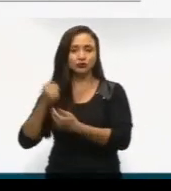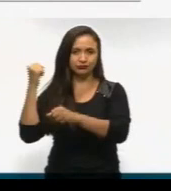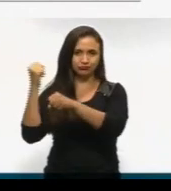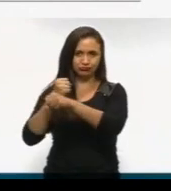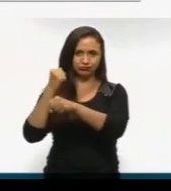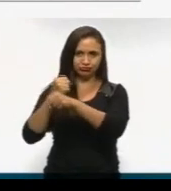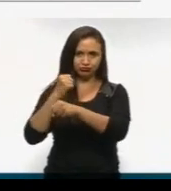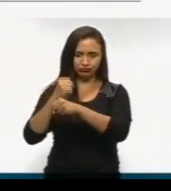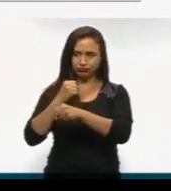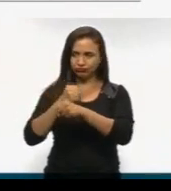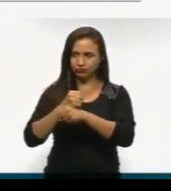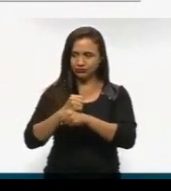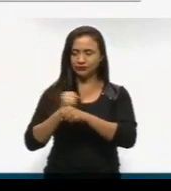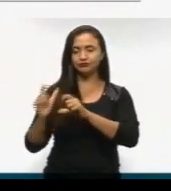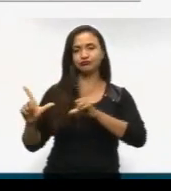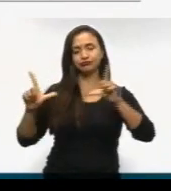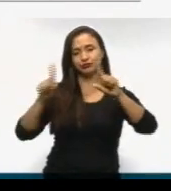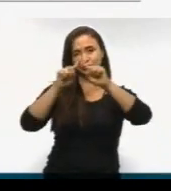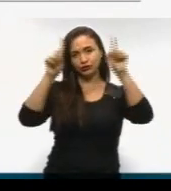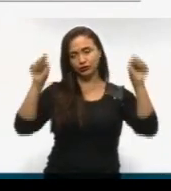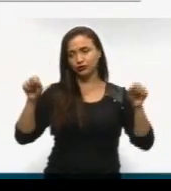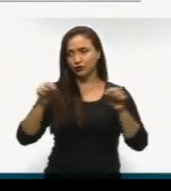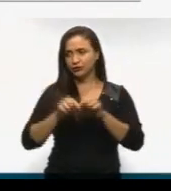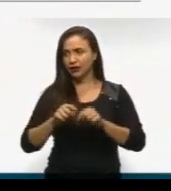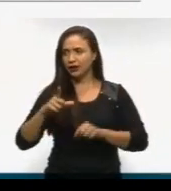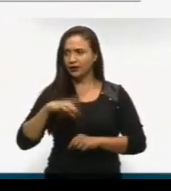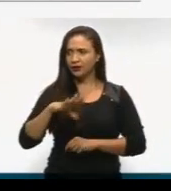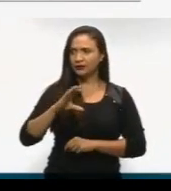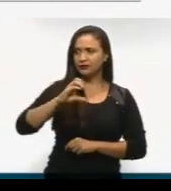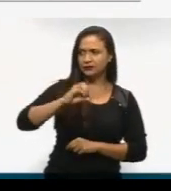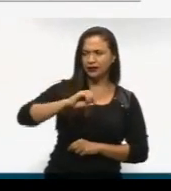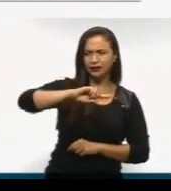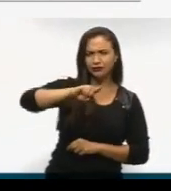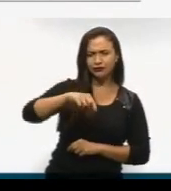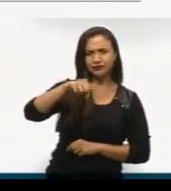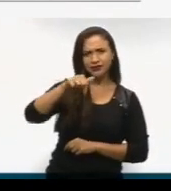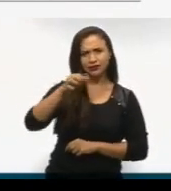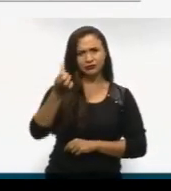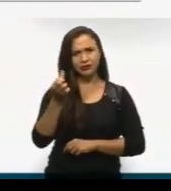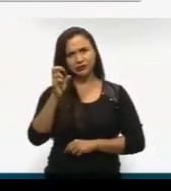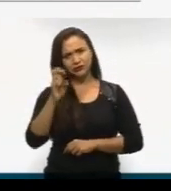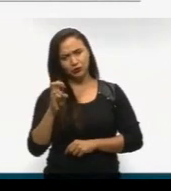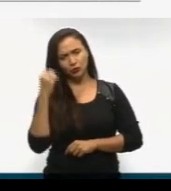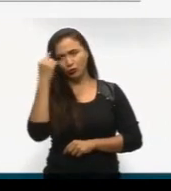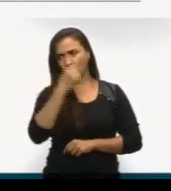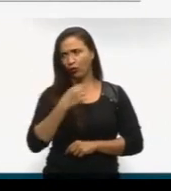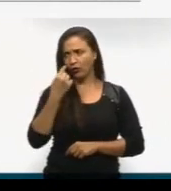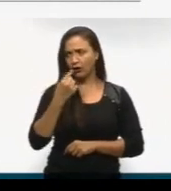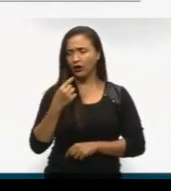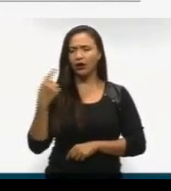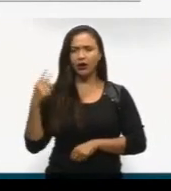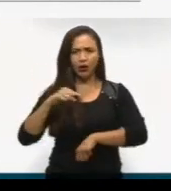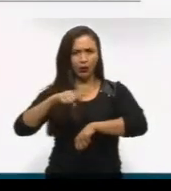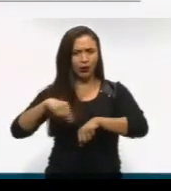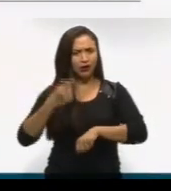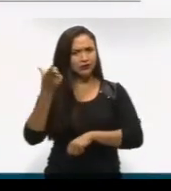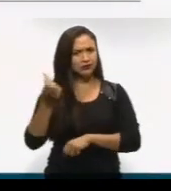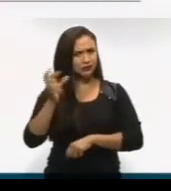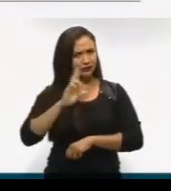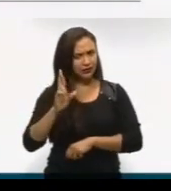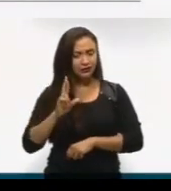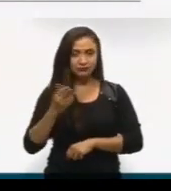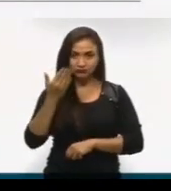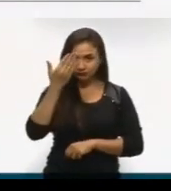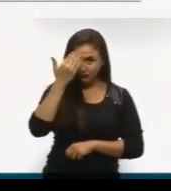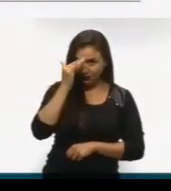para assentar essa janela, esse serviço, ele leva 0,765 horas. A hora dele custa 16, entendeu? Então, a gente